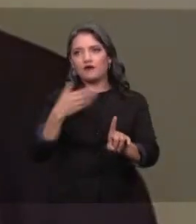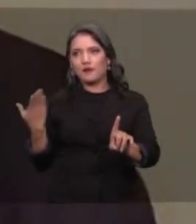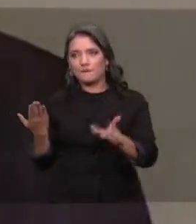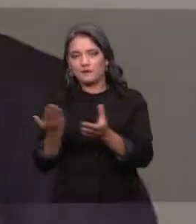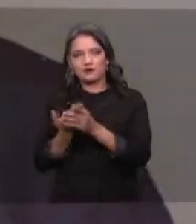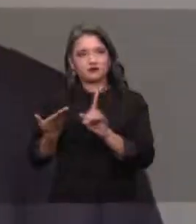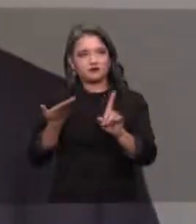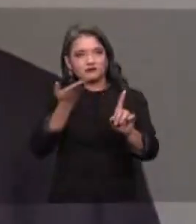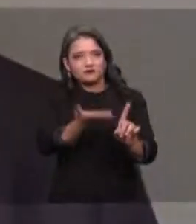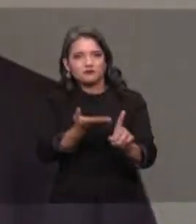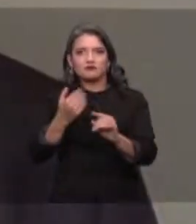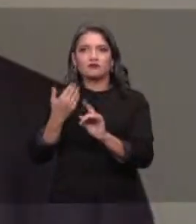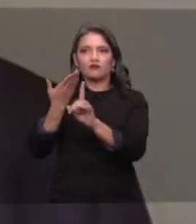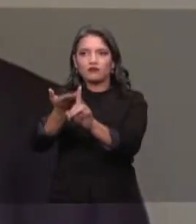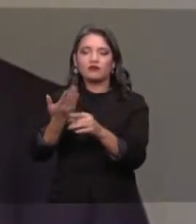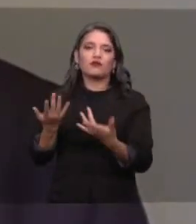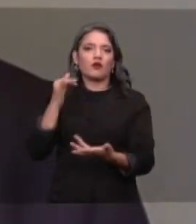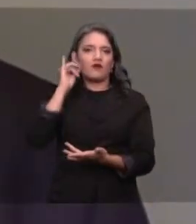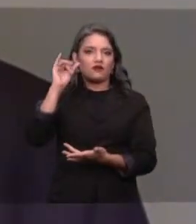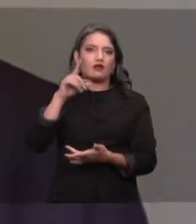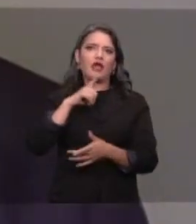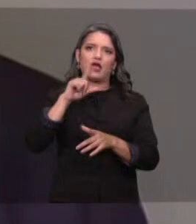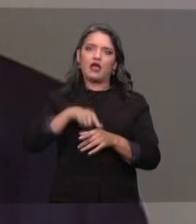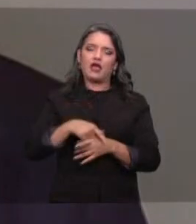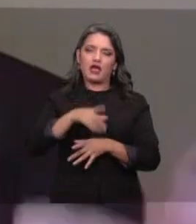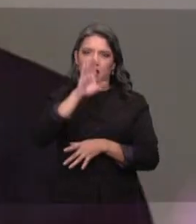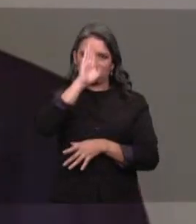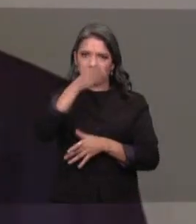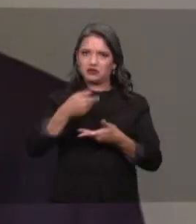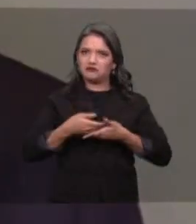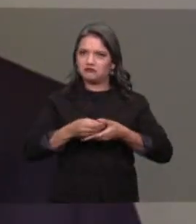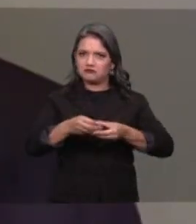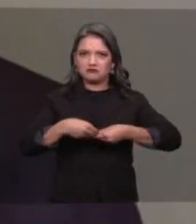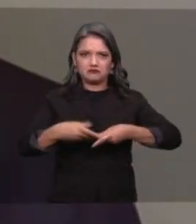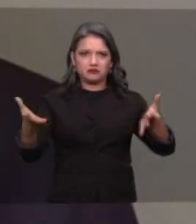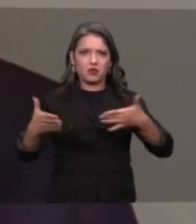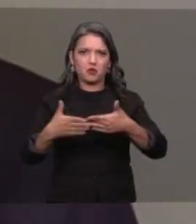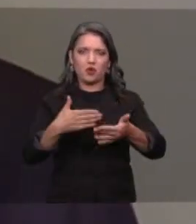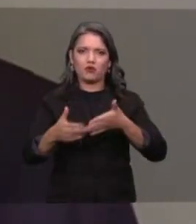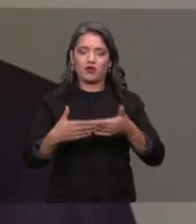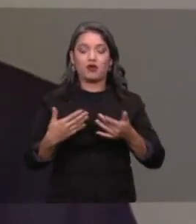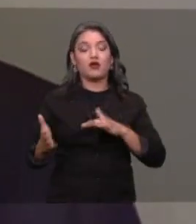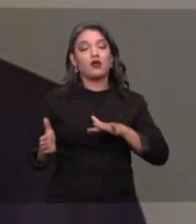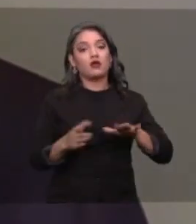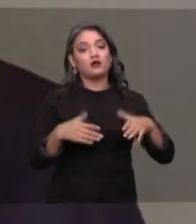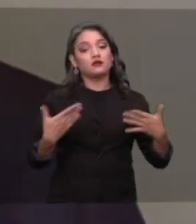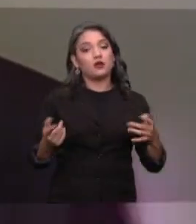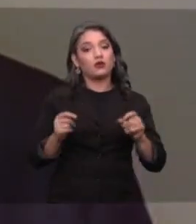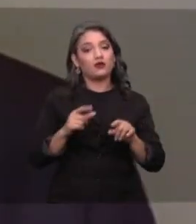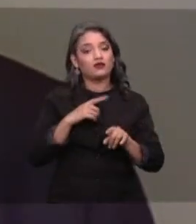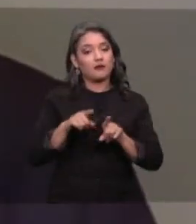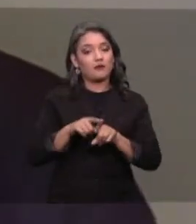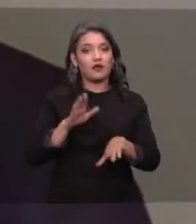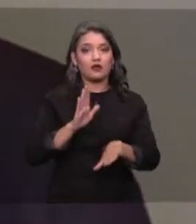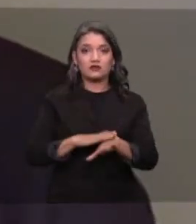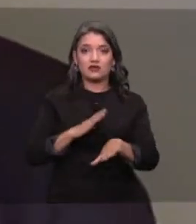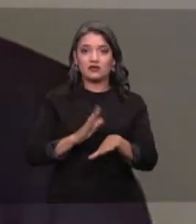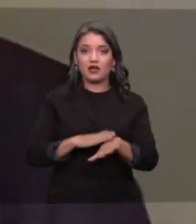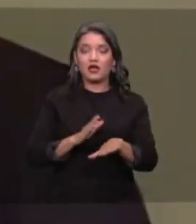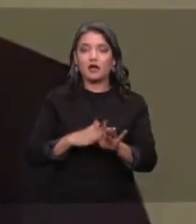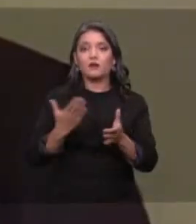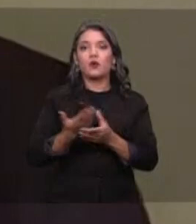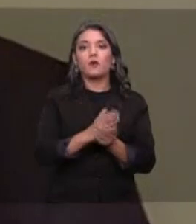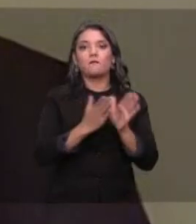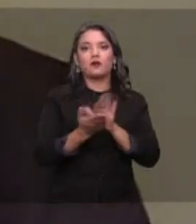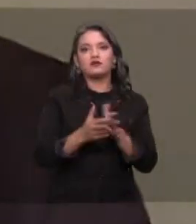concluiu a Procuradoria-Geral da República. Também há violação à razoável duração do processo,